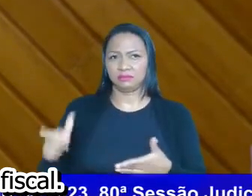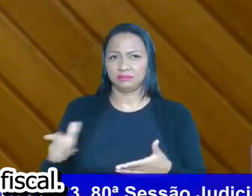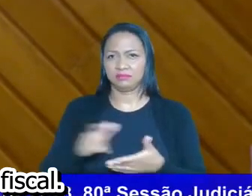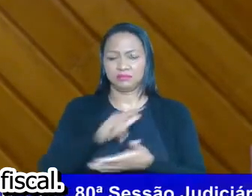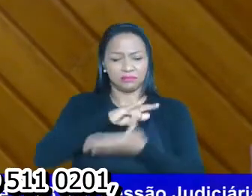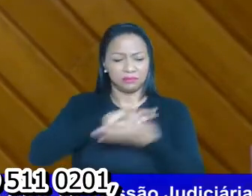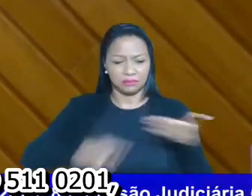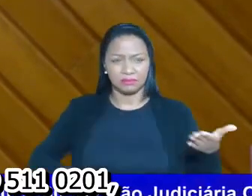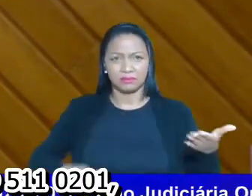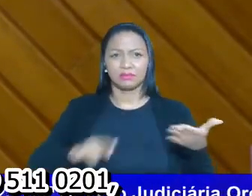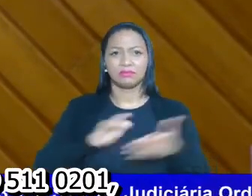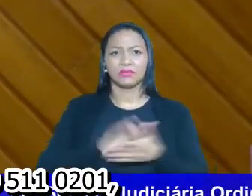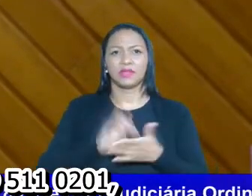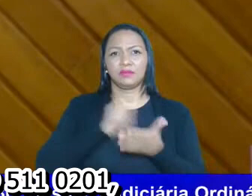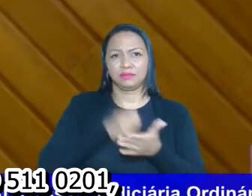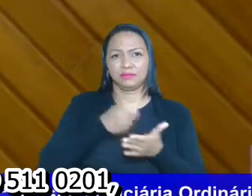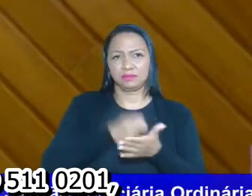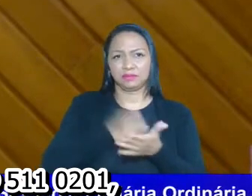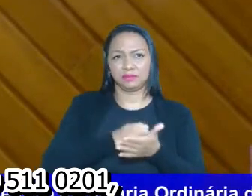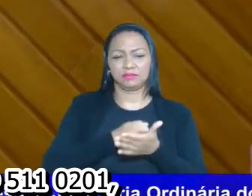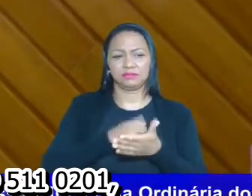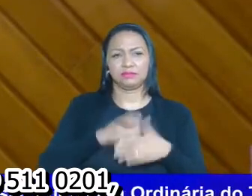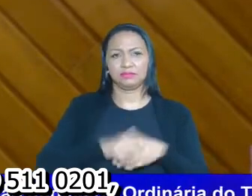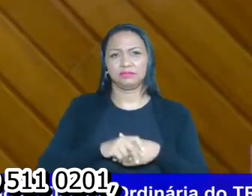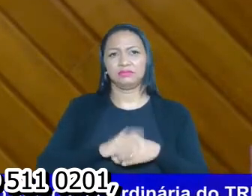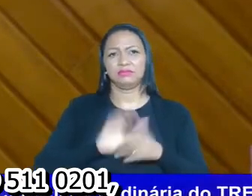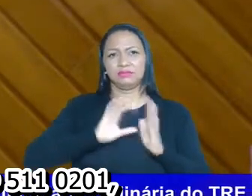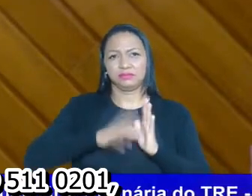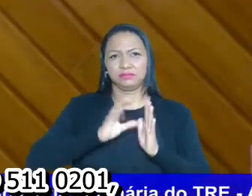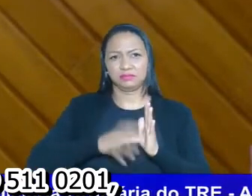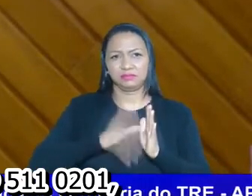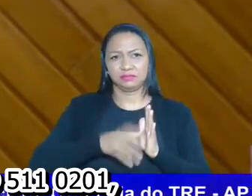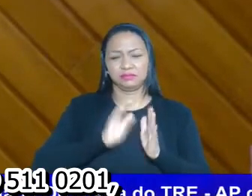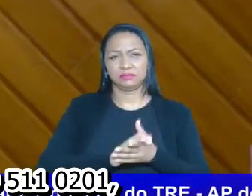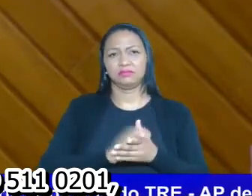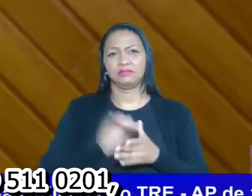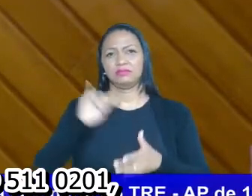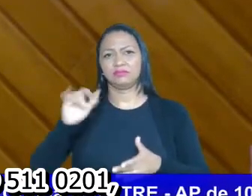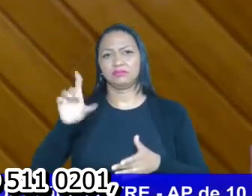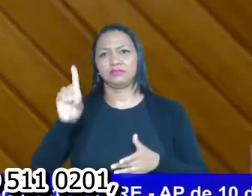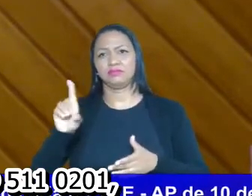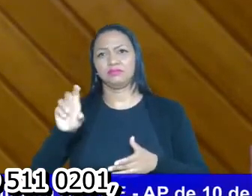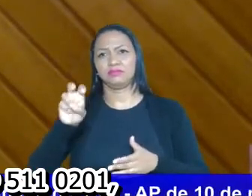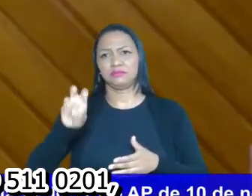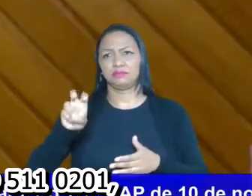fiscal. Aí foi exigido o comprovante fiscal e o partido, no ID